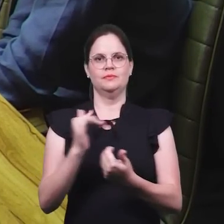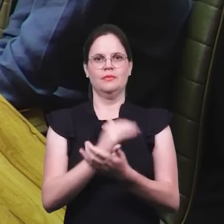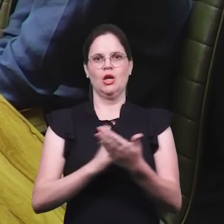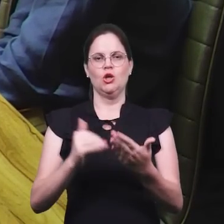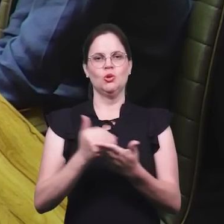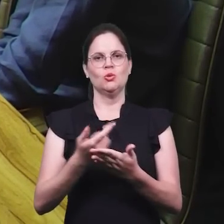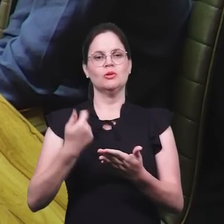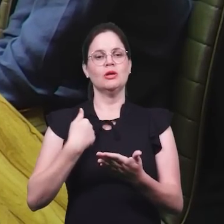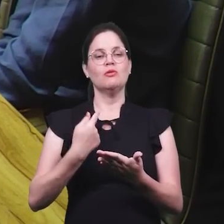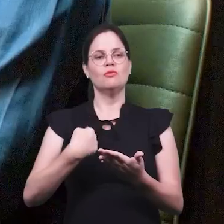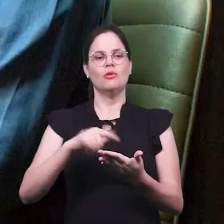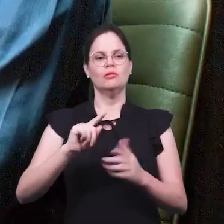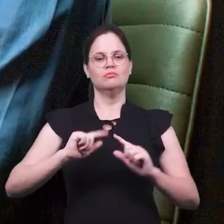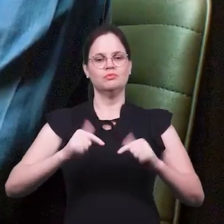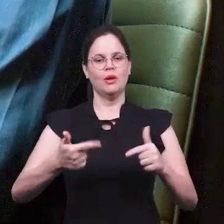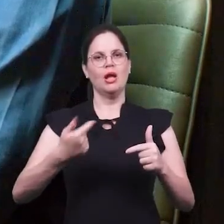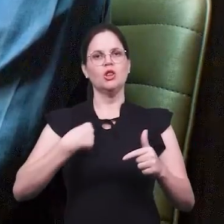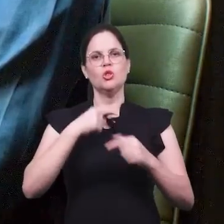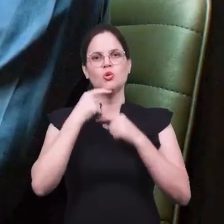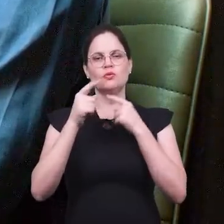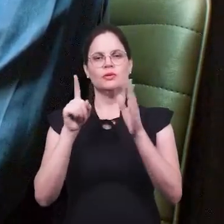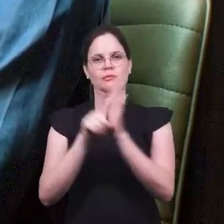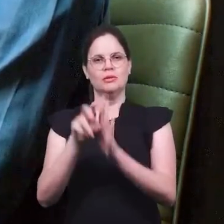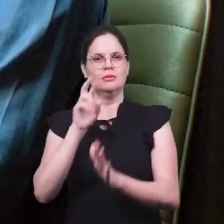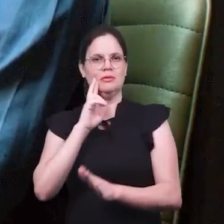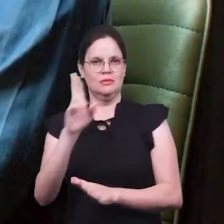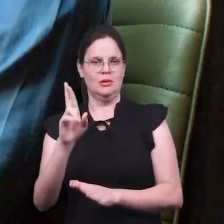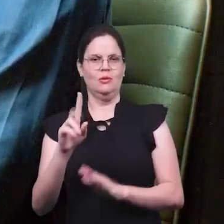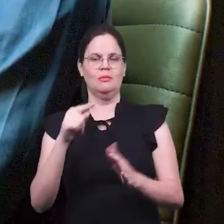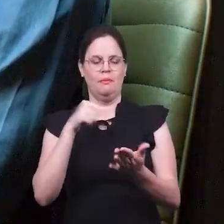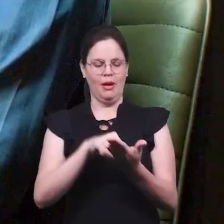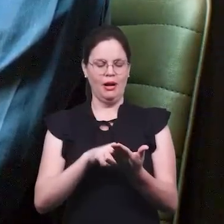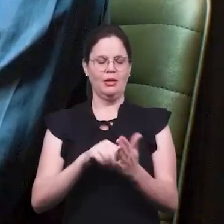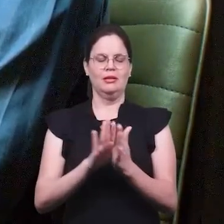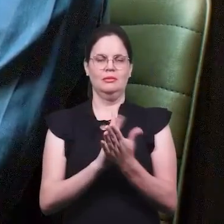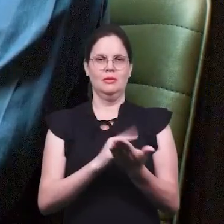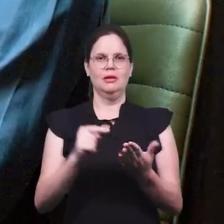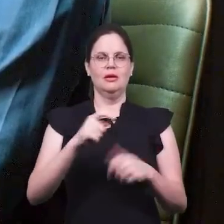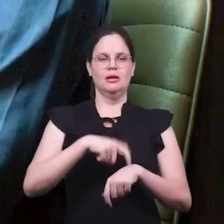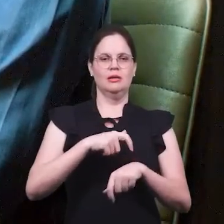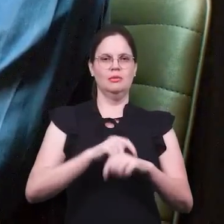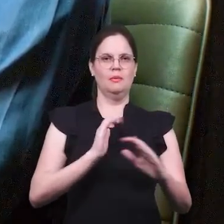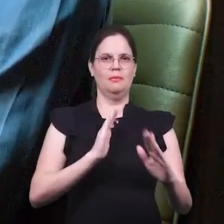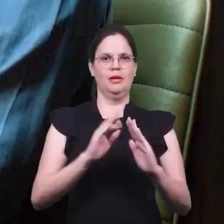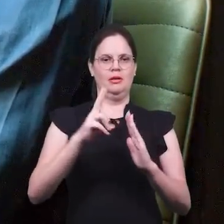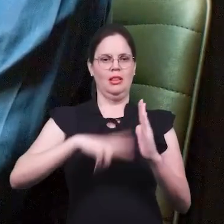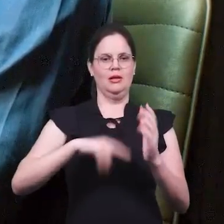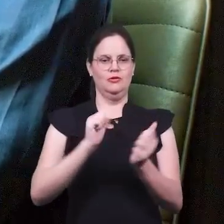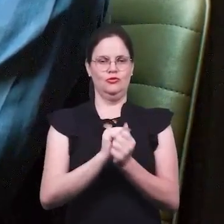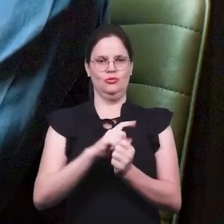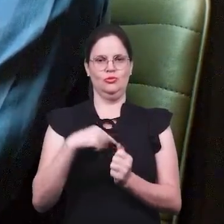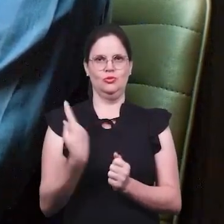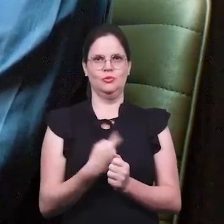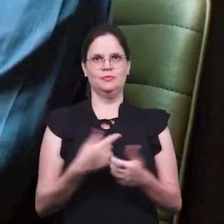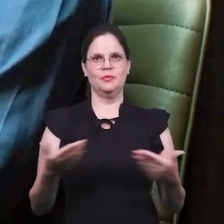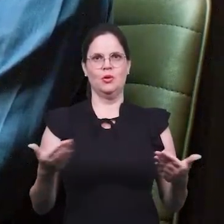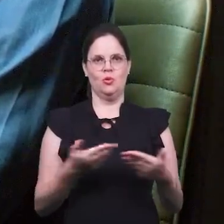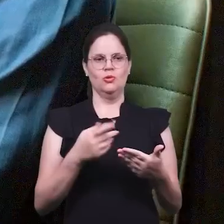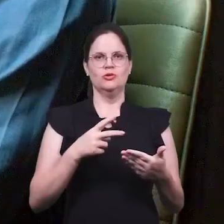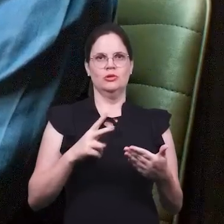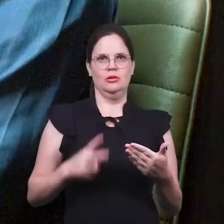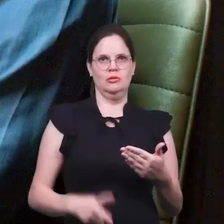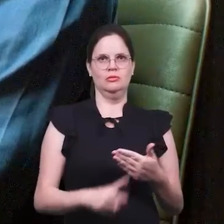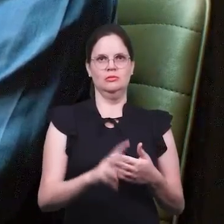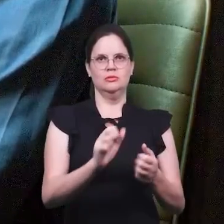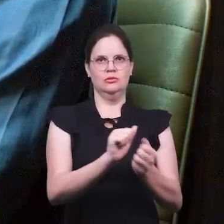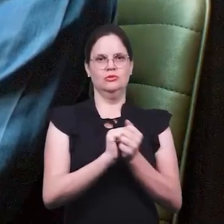as coisas que a gente fosse fazer na palavra. Dúvidas, consultar a palavra, e ela sempre tira um momento para ler a palavra com a gente. Atualmente, ela lê comigo e